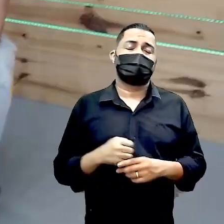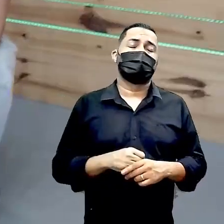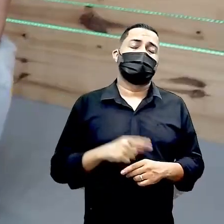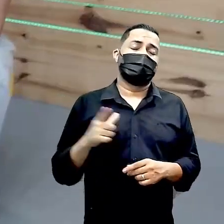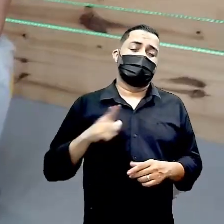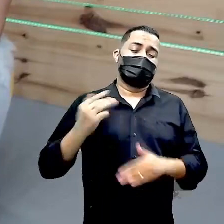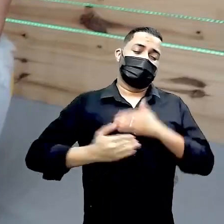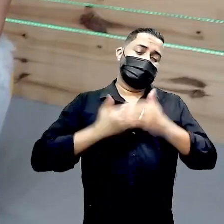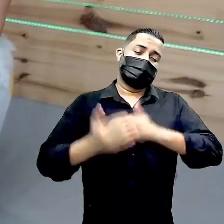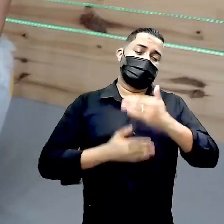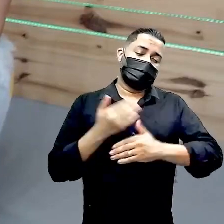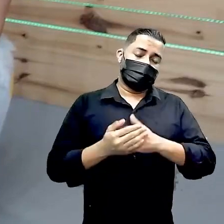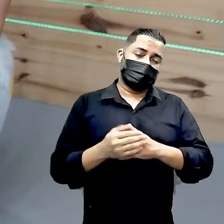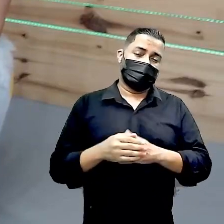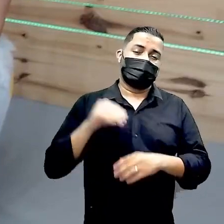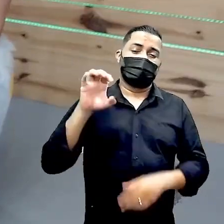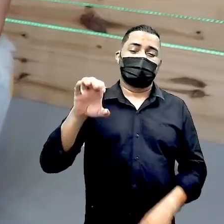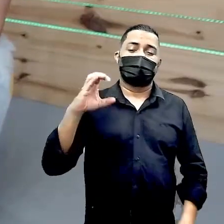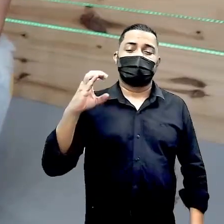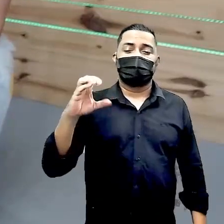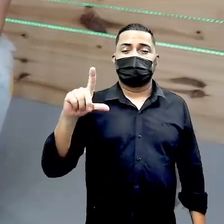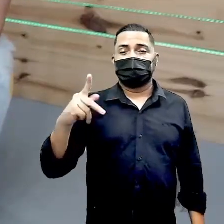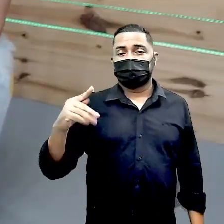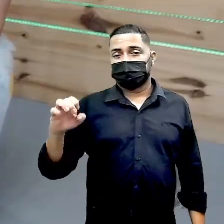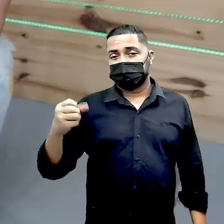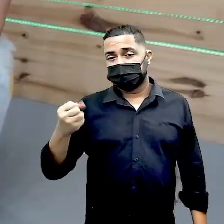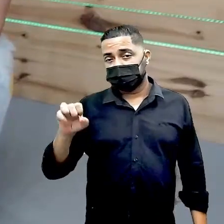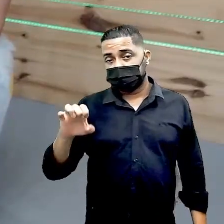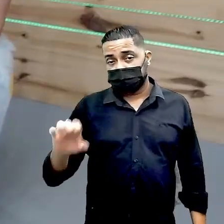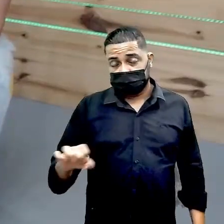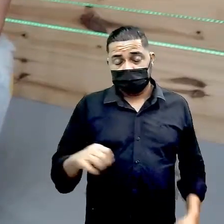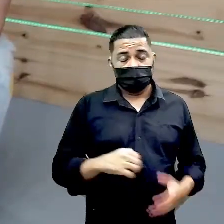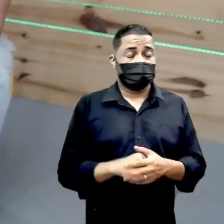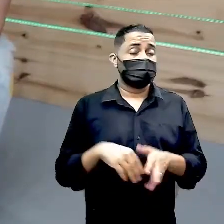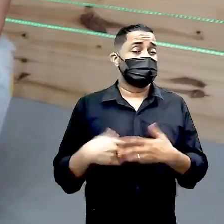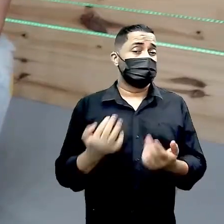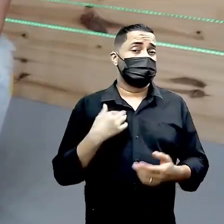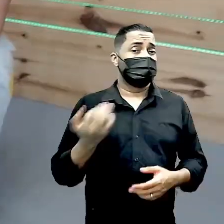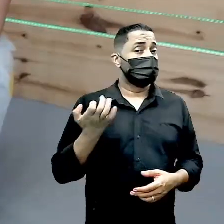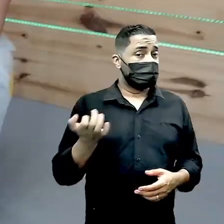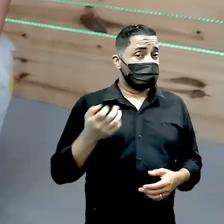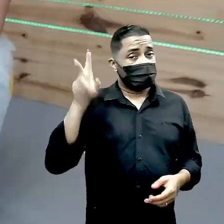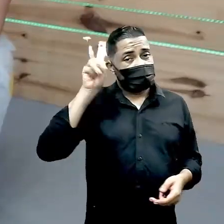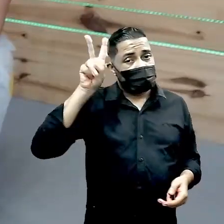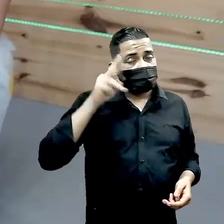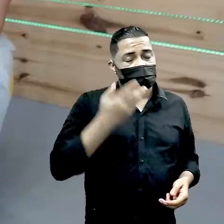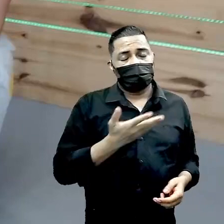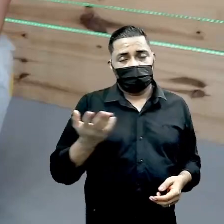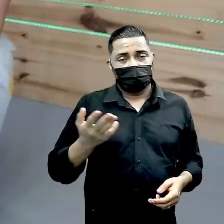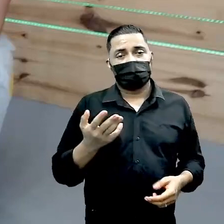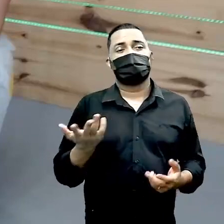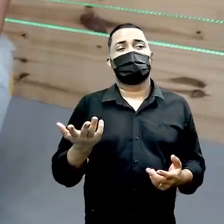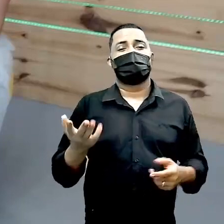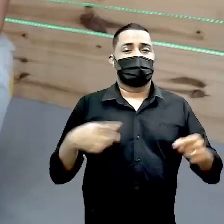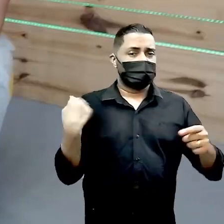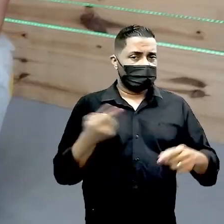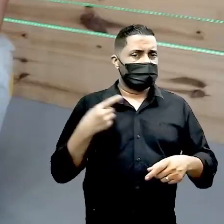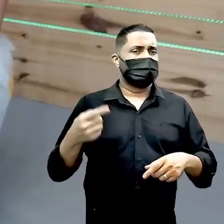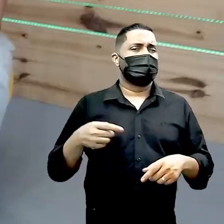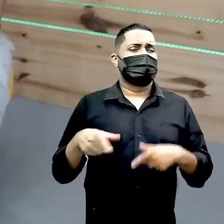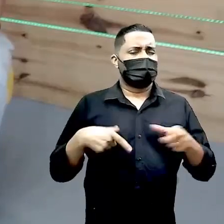que desenvolveu o Eclipse. Bom, eu quero muito lembrar, já que a gente trabalha bastante na